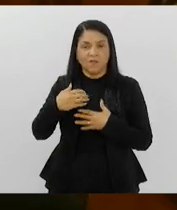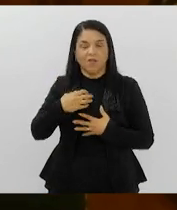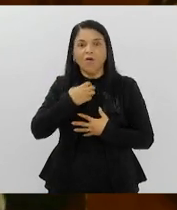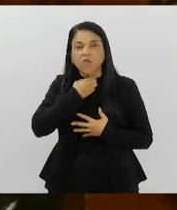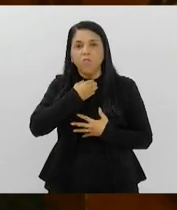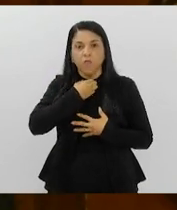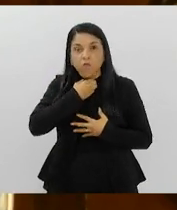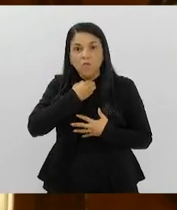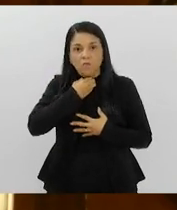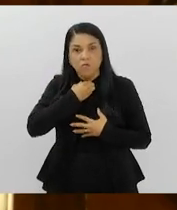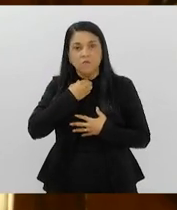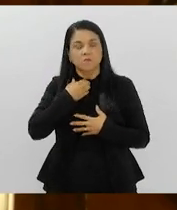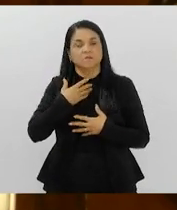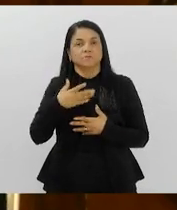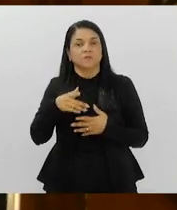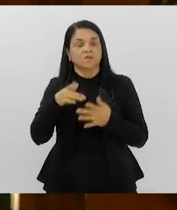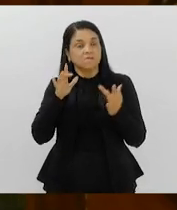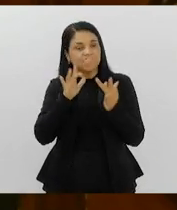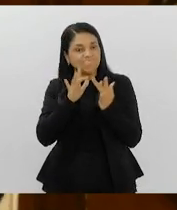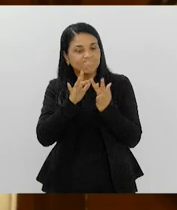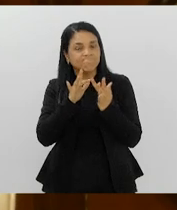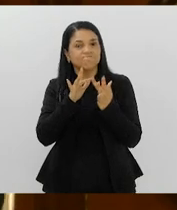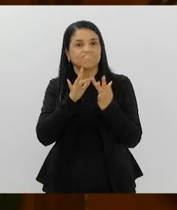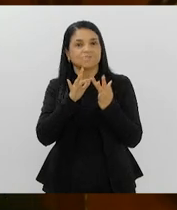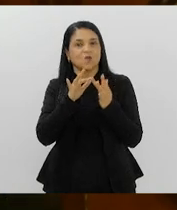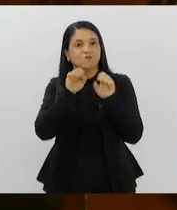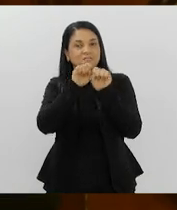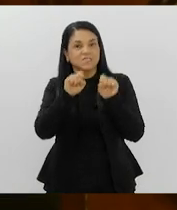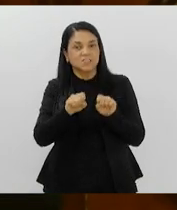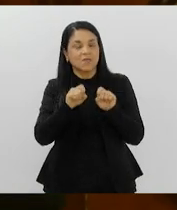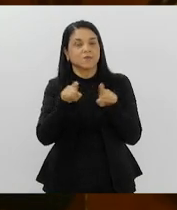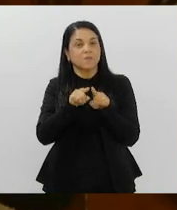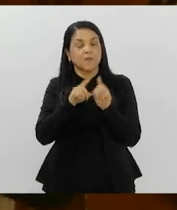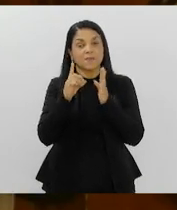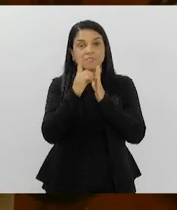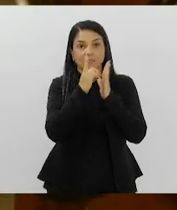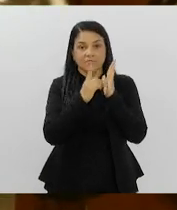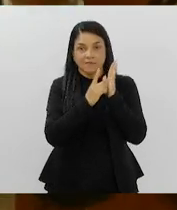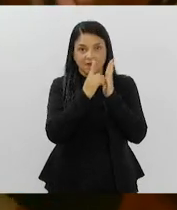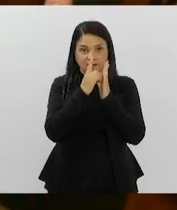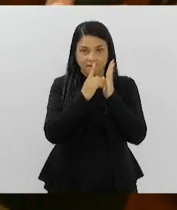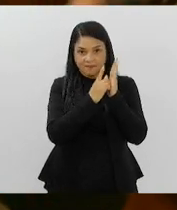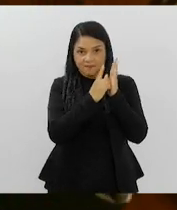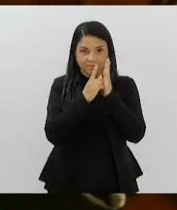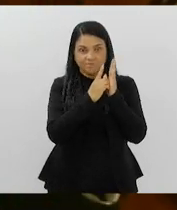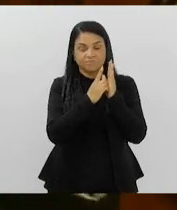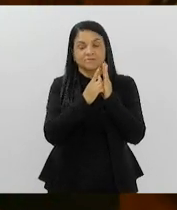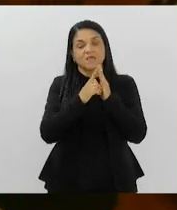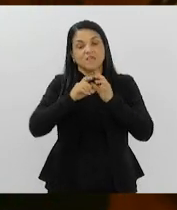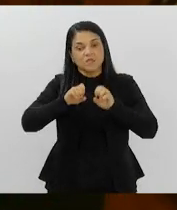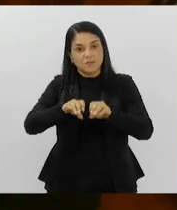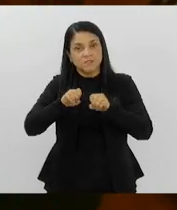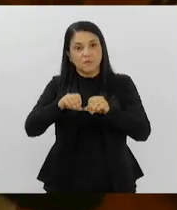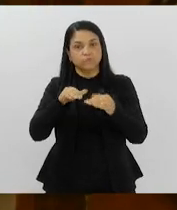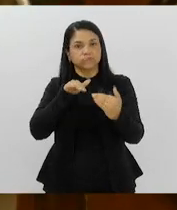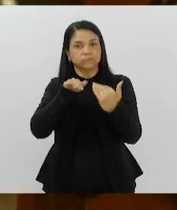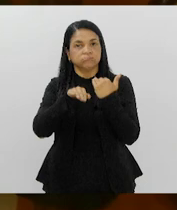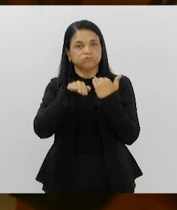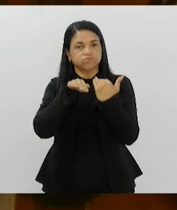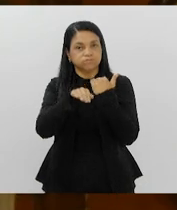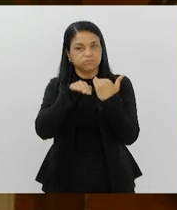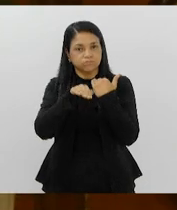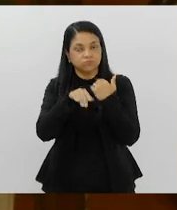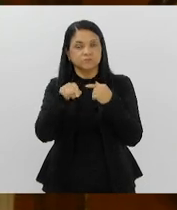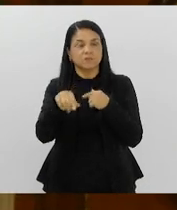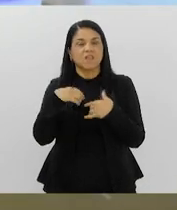você aproxima o sistema de segurança pública. Levamos o DETRAN para cuidar da parte de educação de trânsito. Afinal, se nós